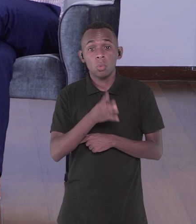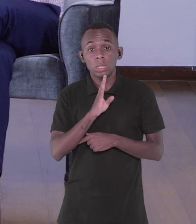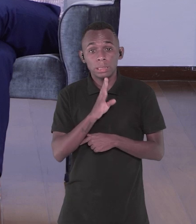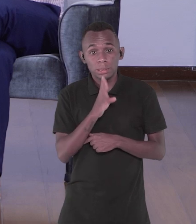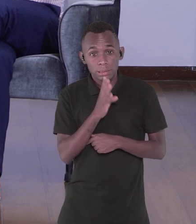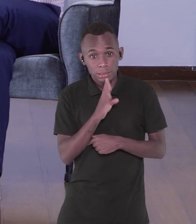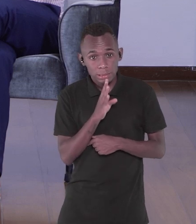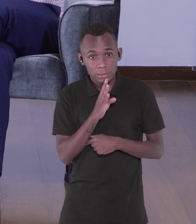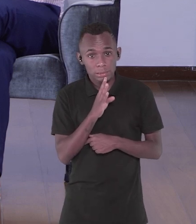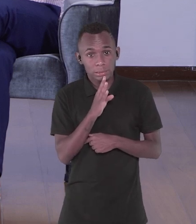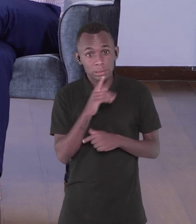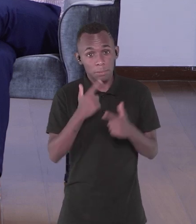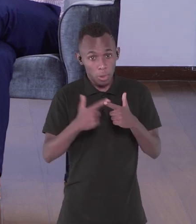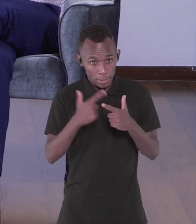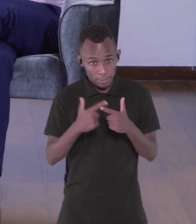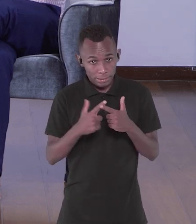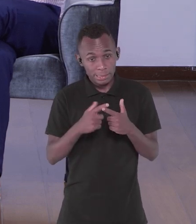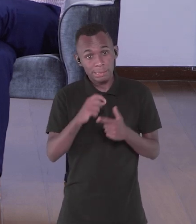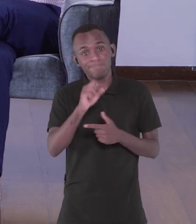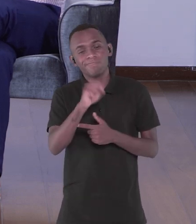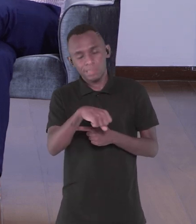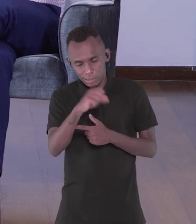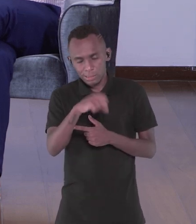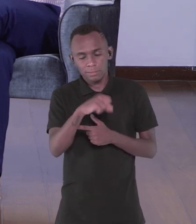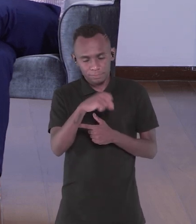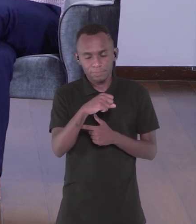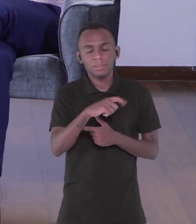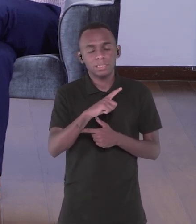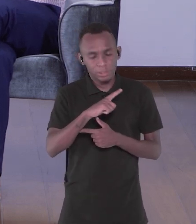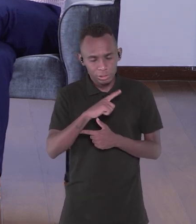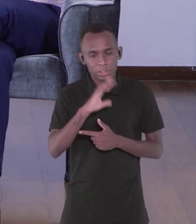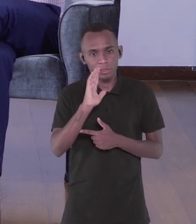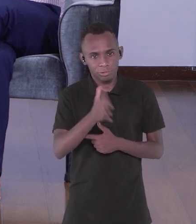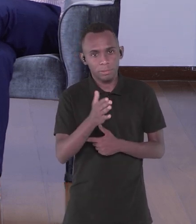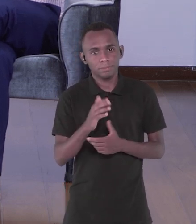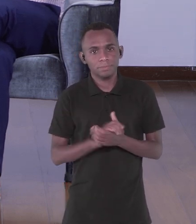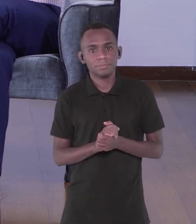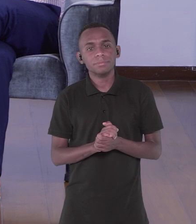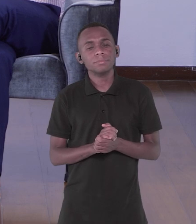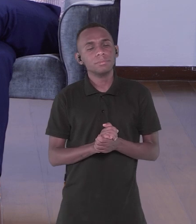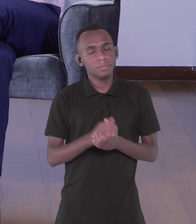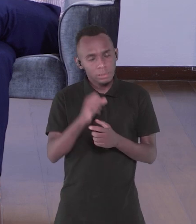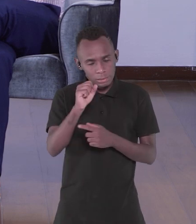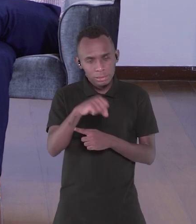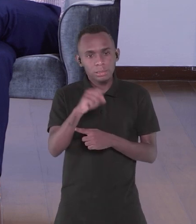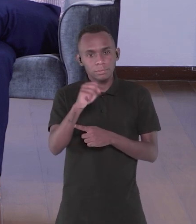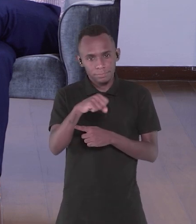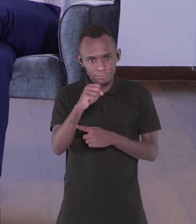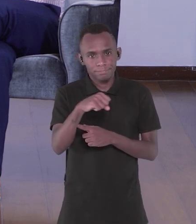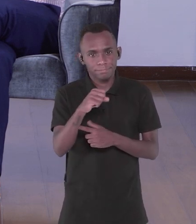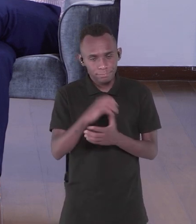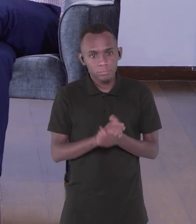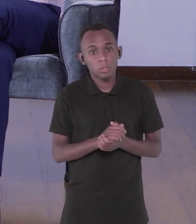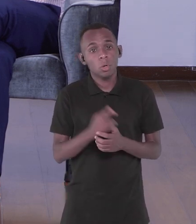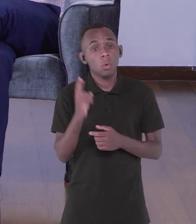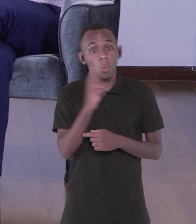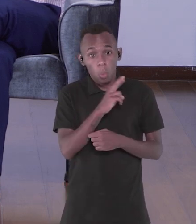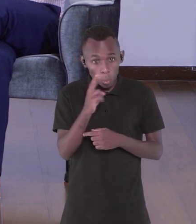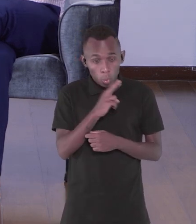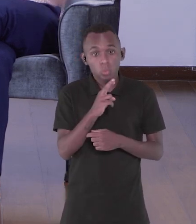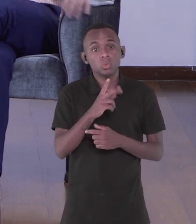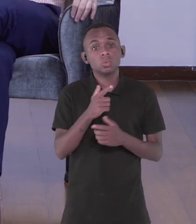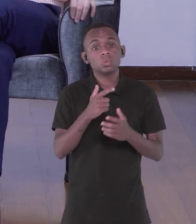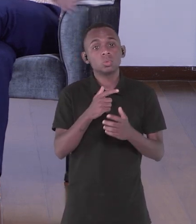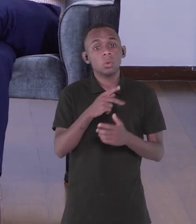conhecia-se esses problemas? Sim, eles existiam, né? Sim, os russos